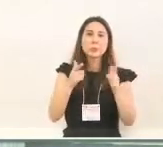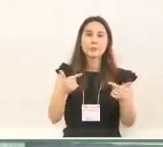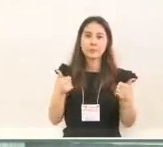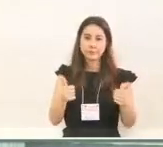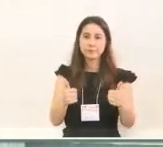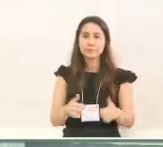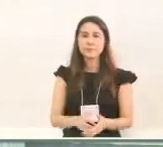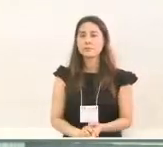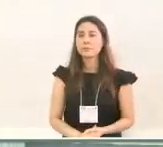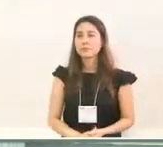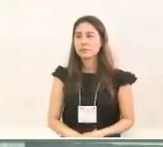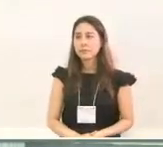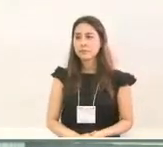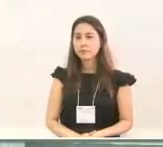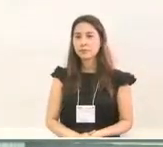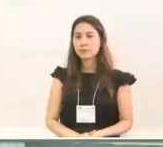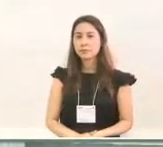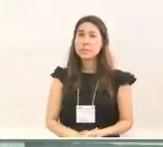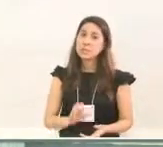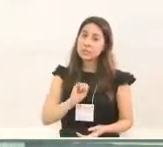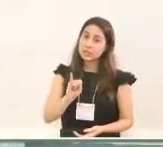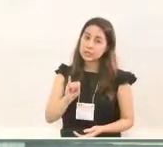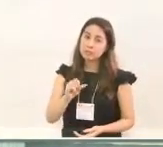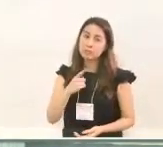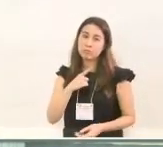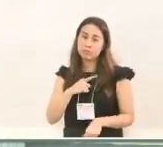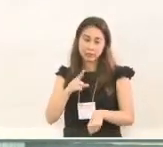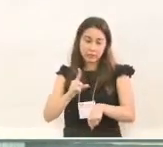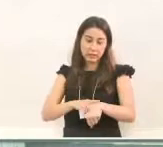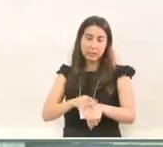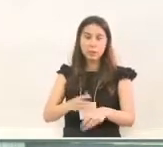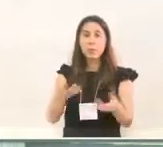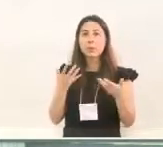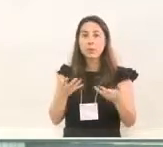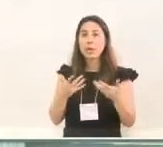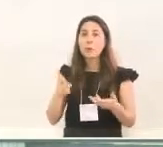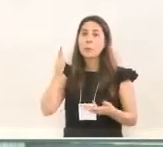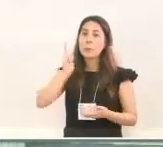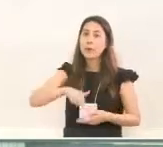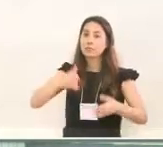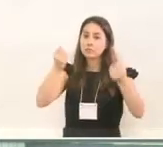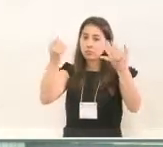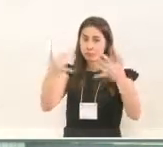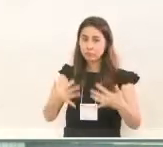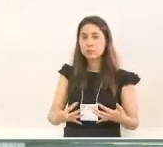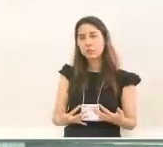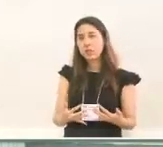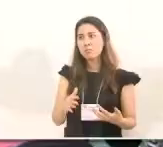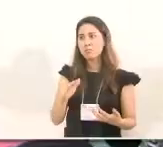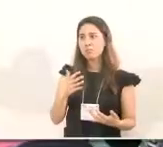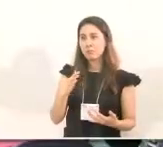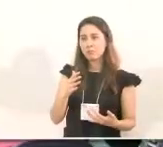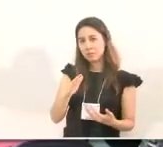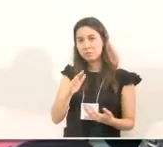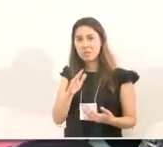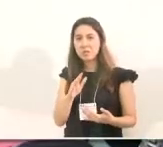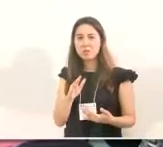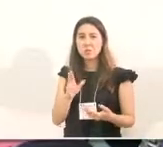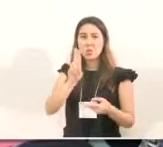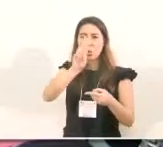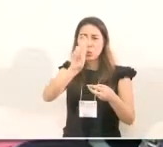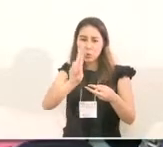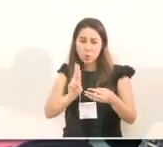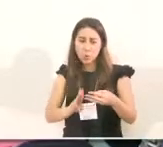não é então se tempo velho eu gostaria um pouco de falar mais sobre isso e sobre os pelo menos alguns nomes dos nossos principais